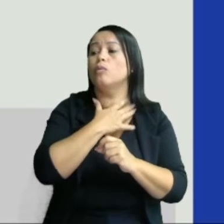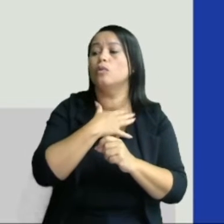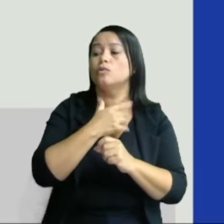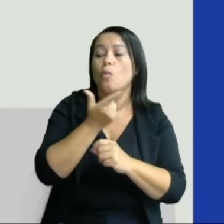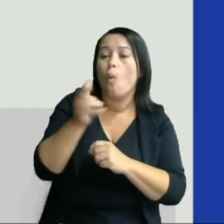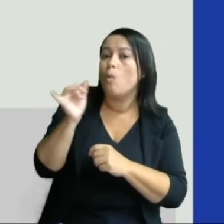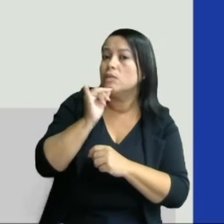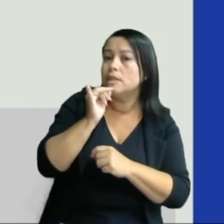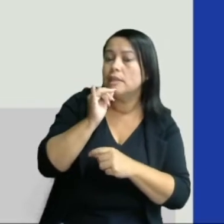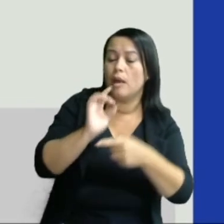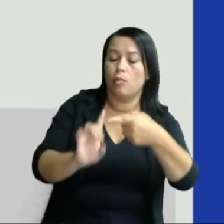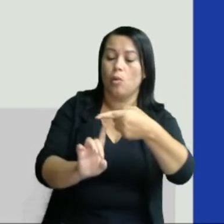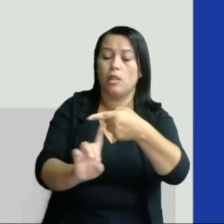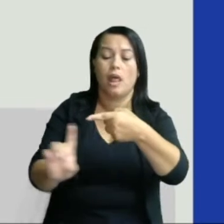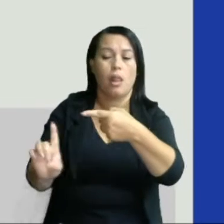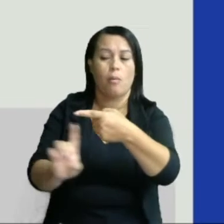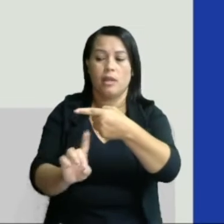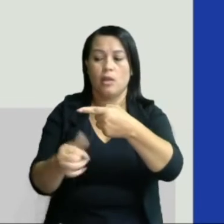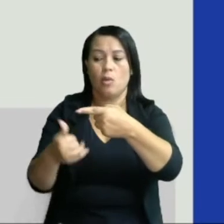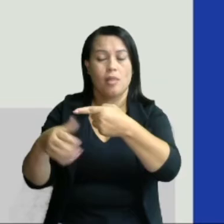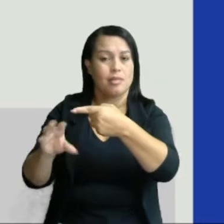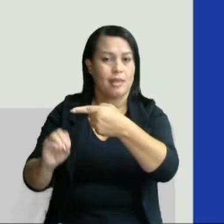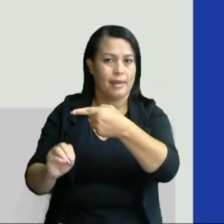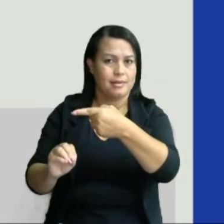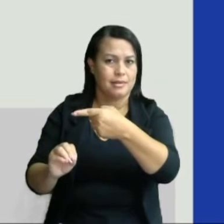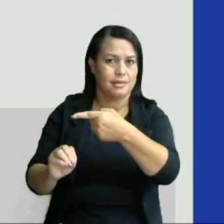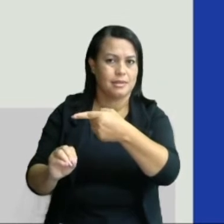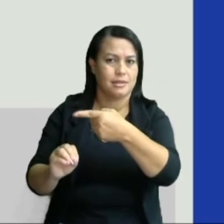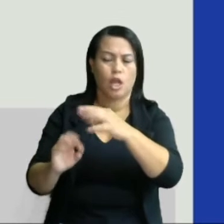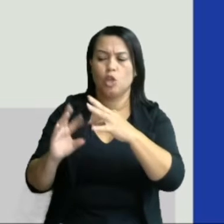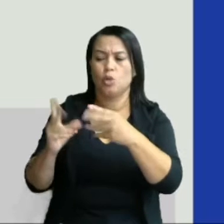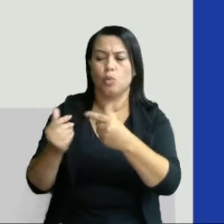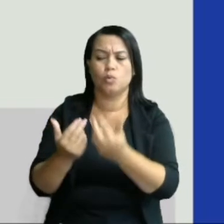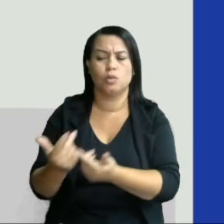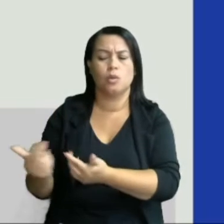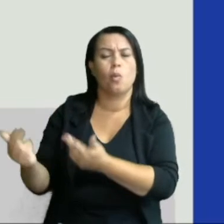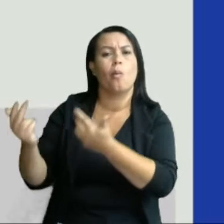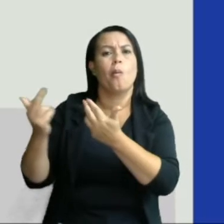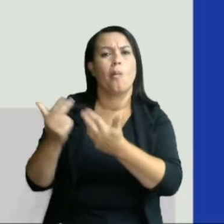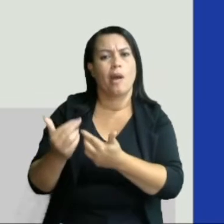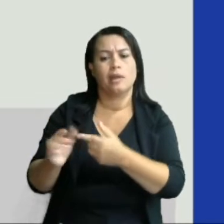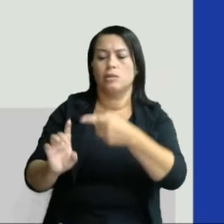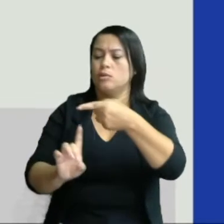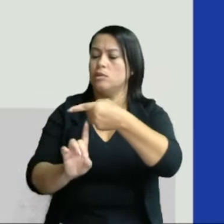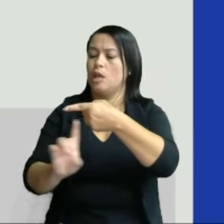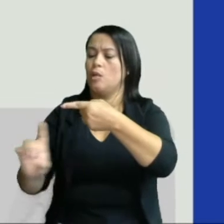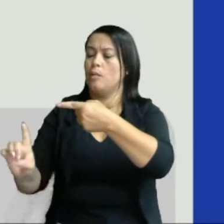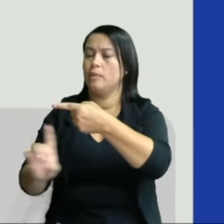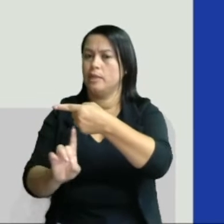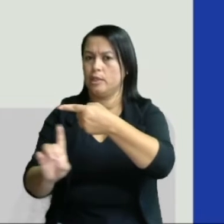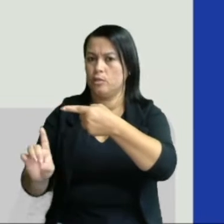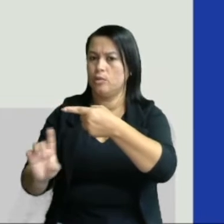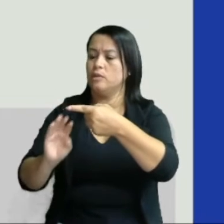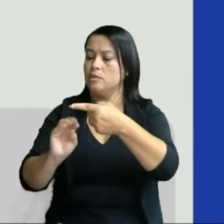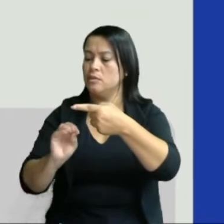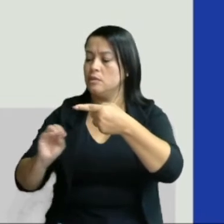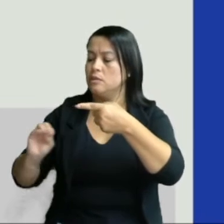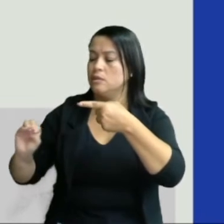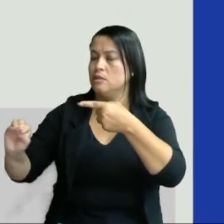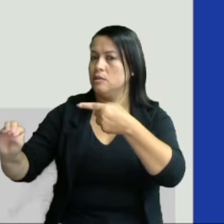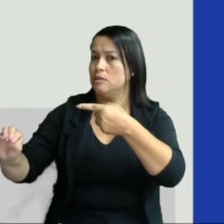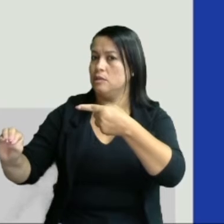outro exemplo o denominador 10. Todos iguais. Então, os denominadores nós vamos